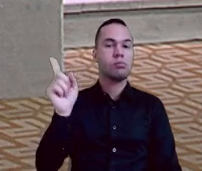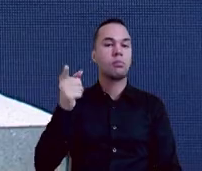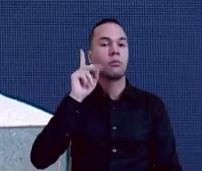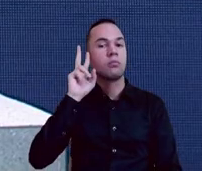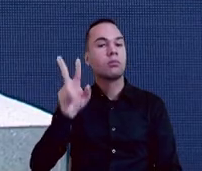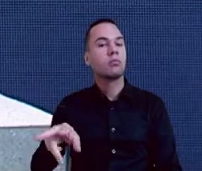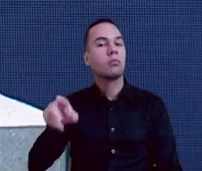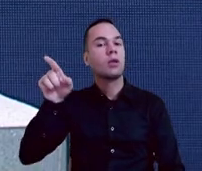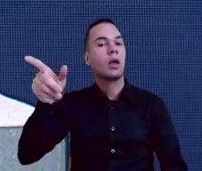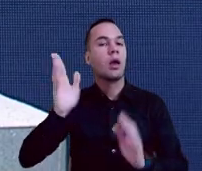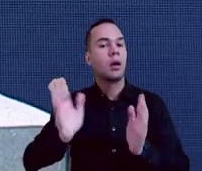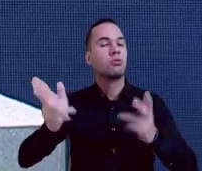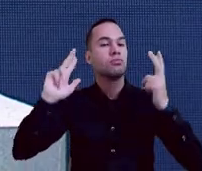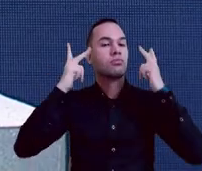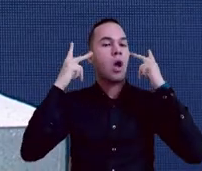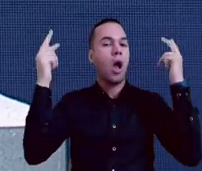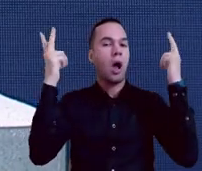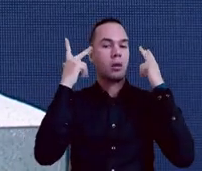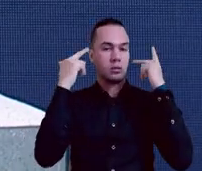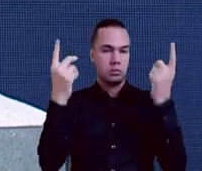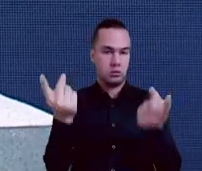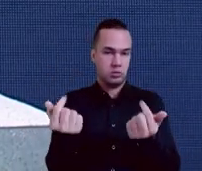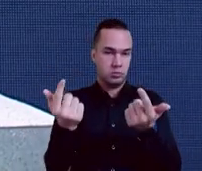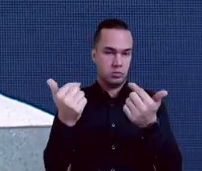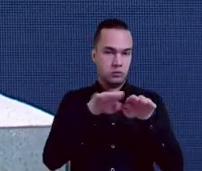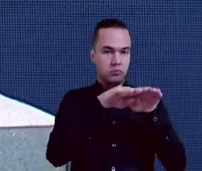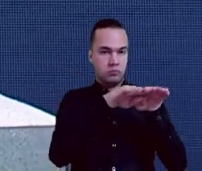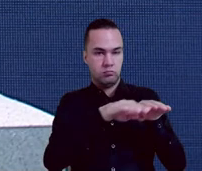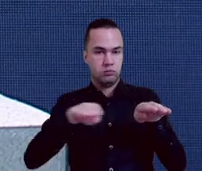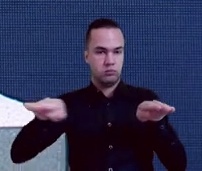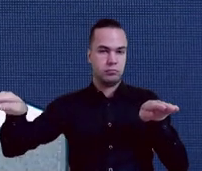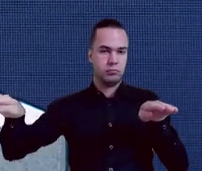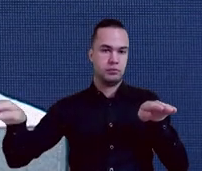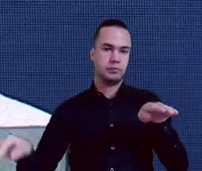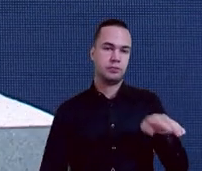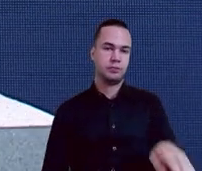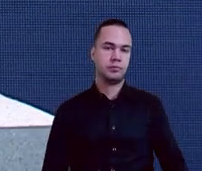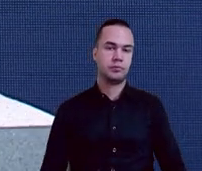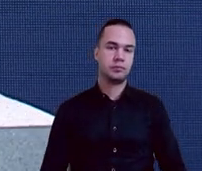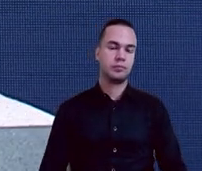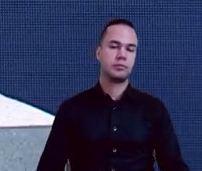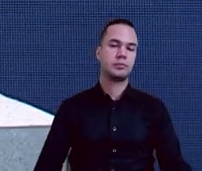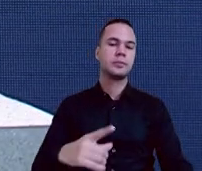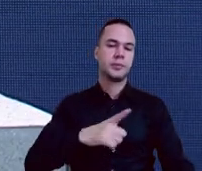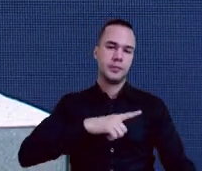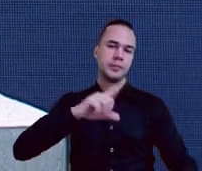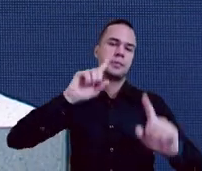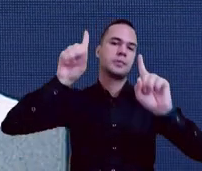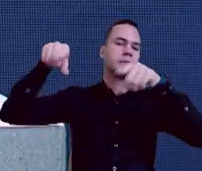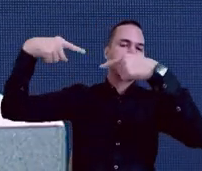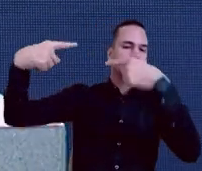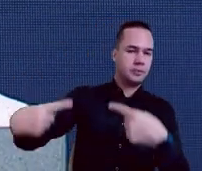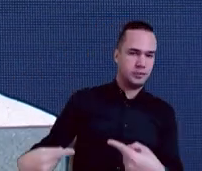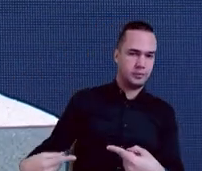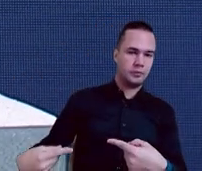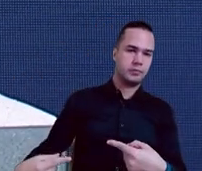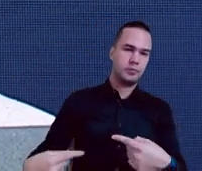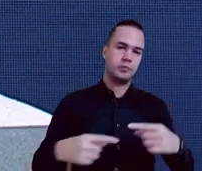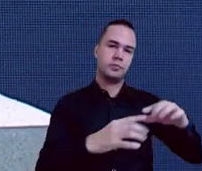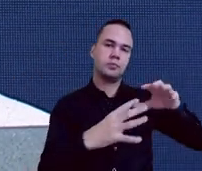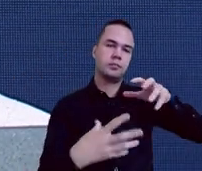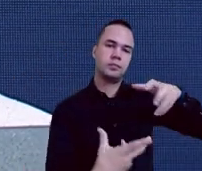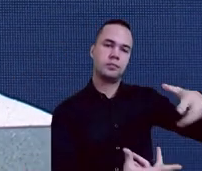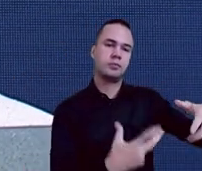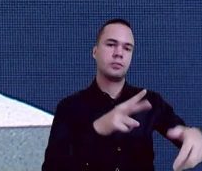normalização de preço né Tem um desafio que no mundo de vc